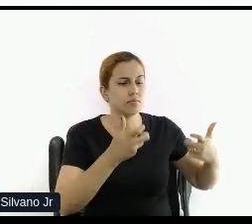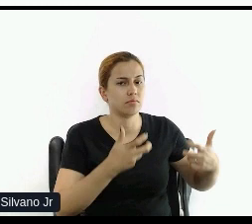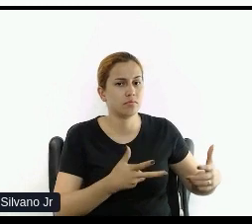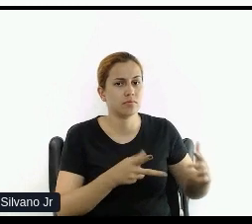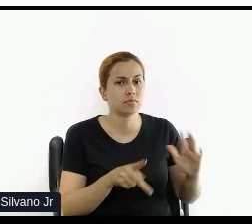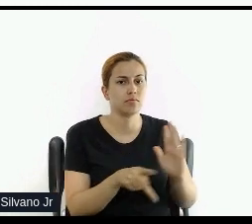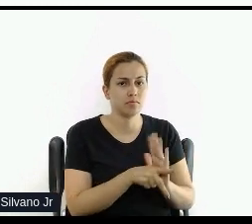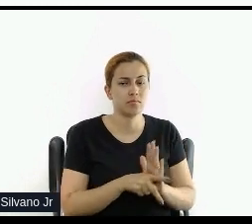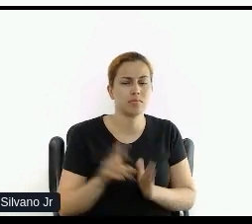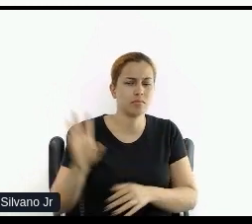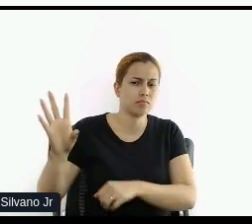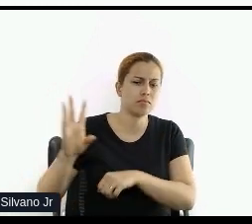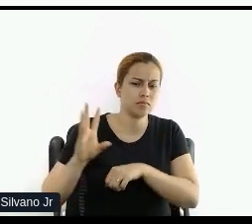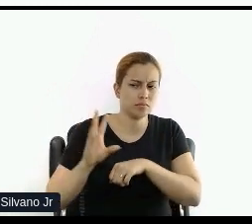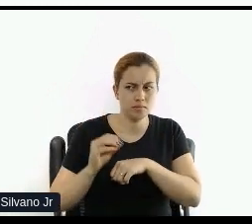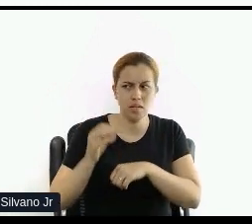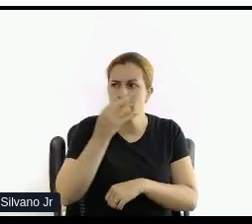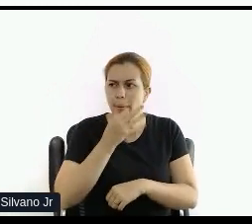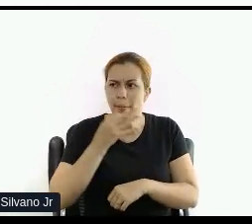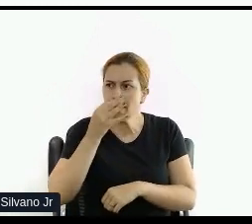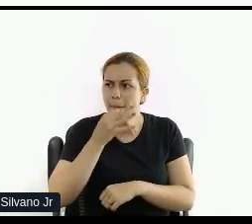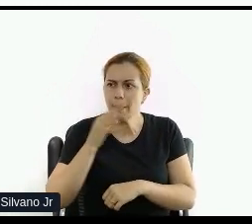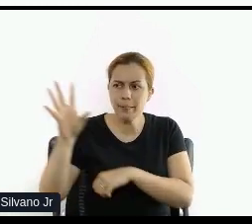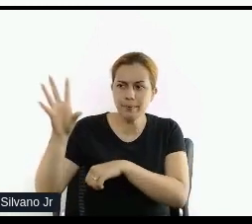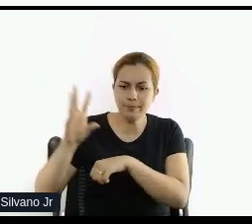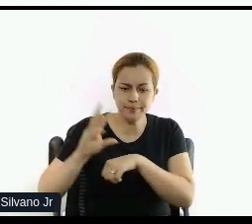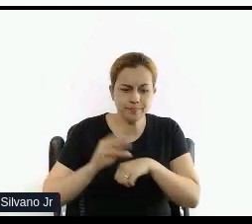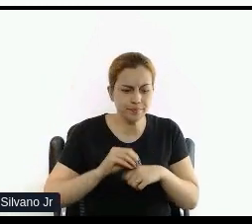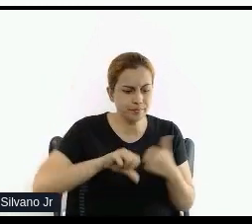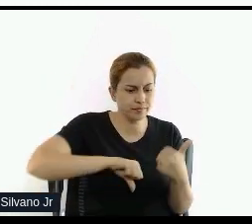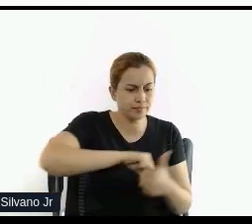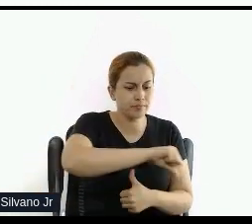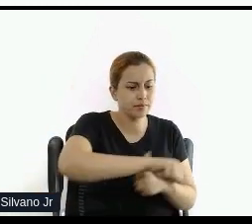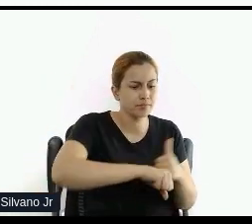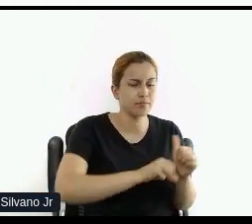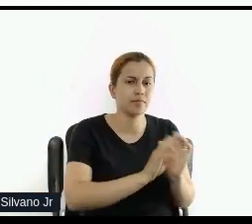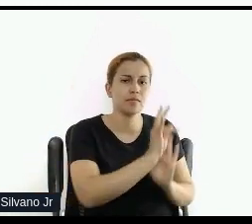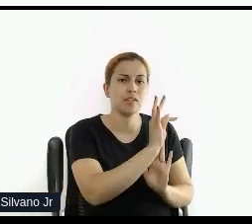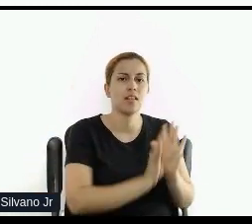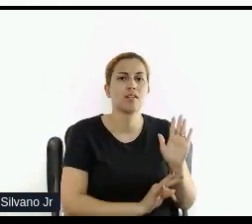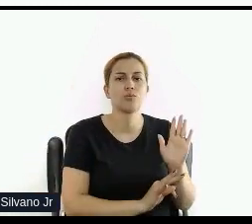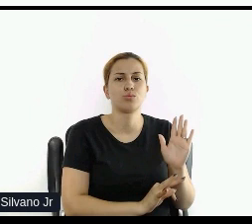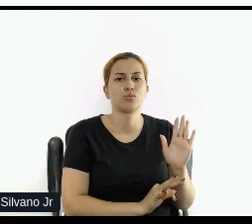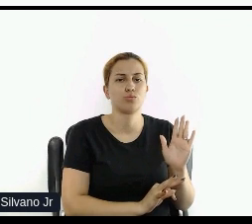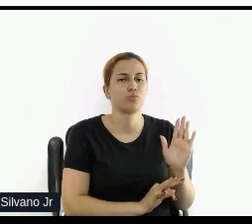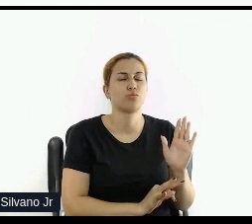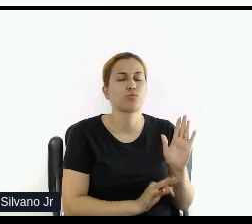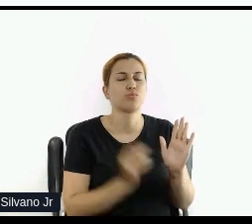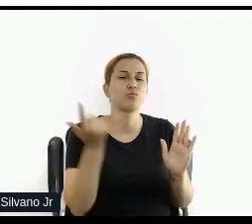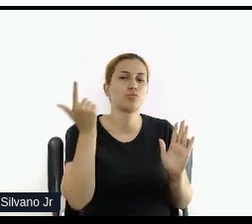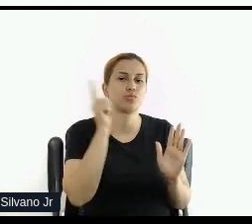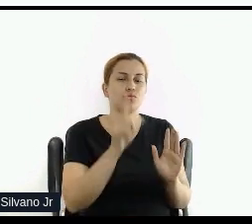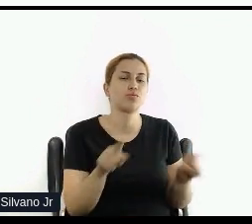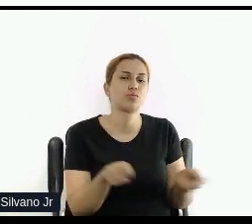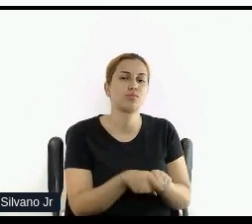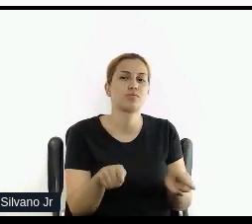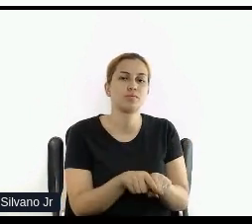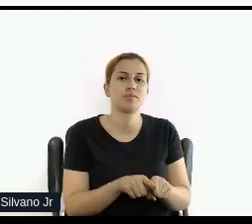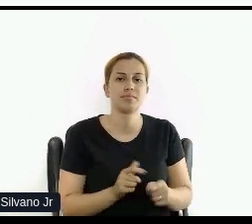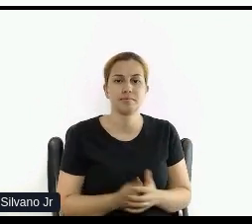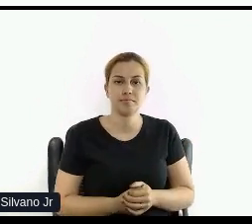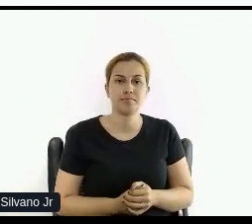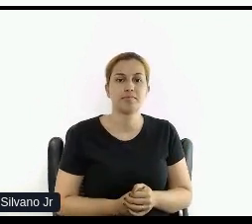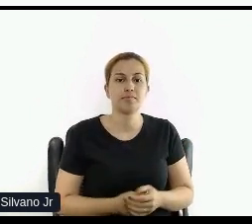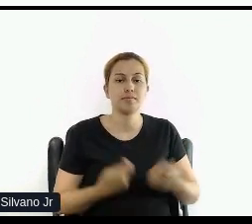e eu gero uma descrição textual desse arquivo em formato de áudio, né? Para essa prática daqui, eu preciso de